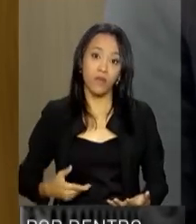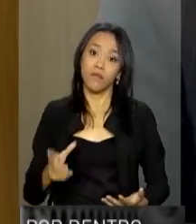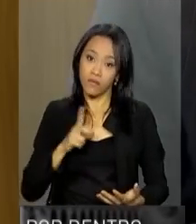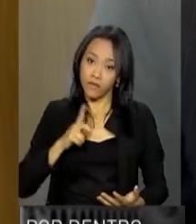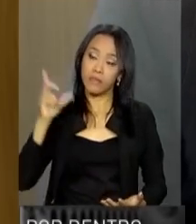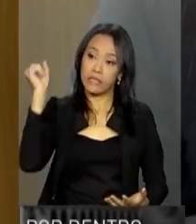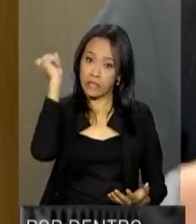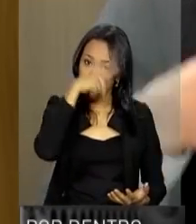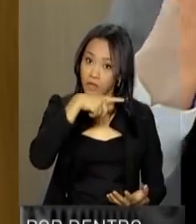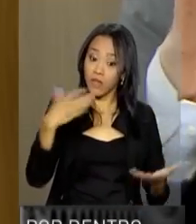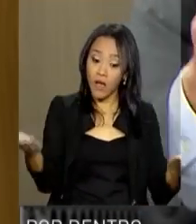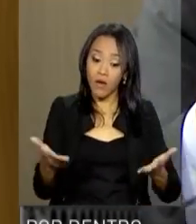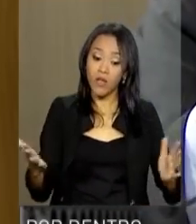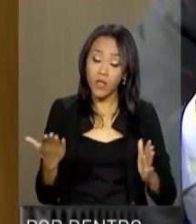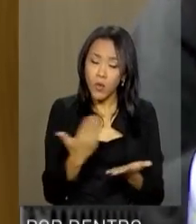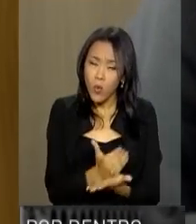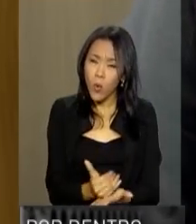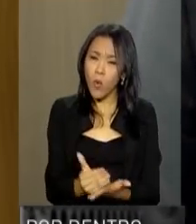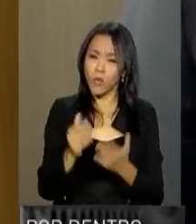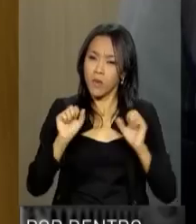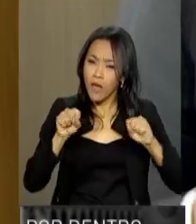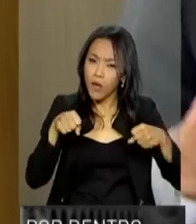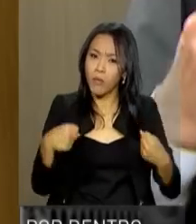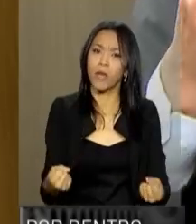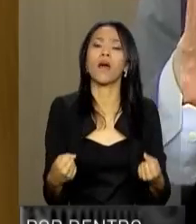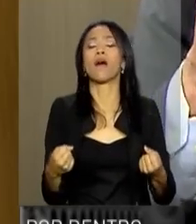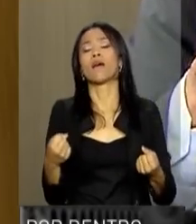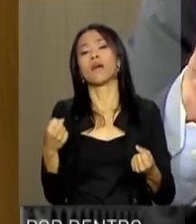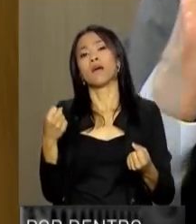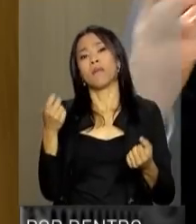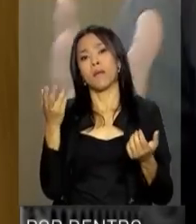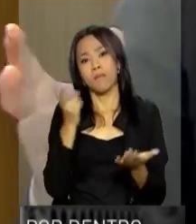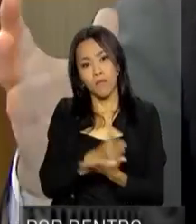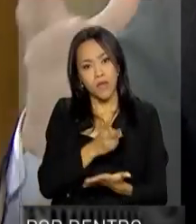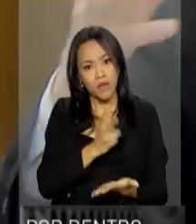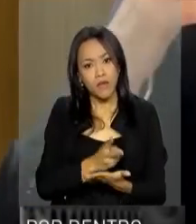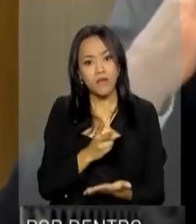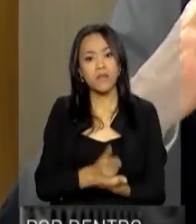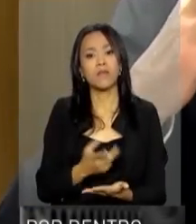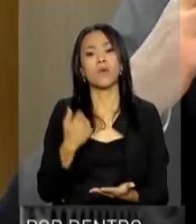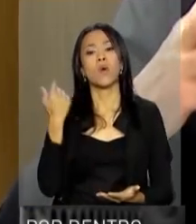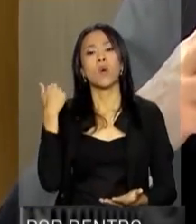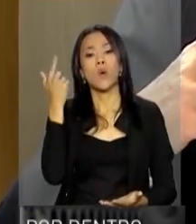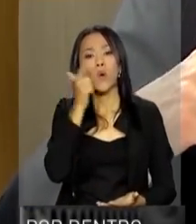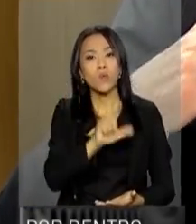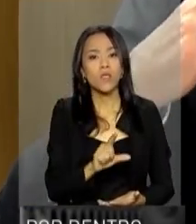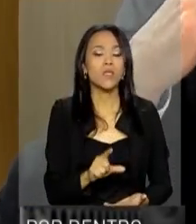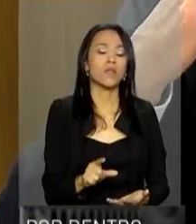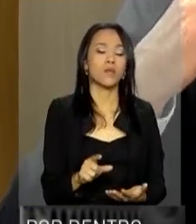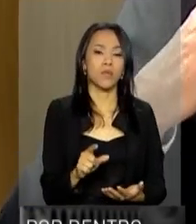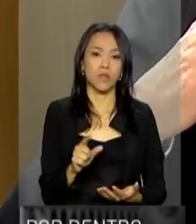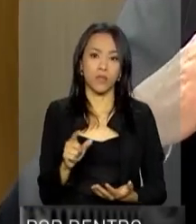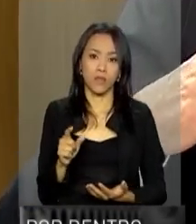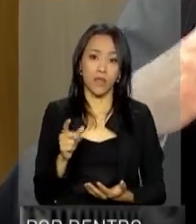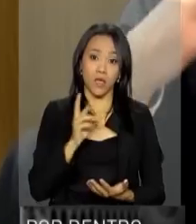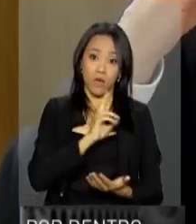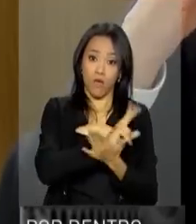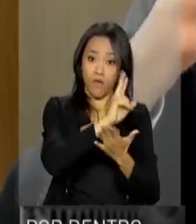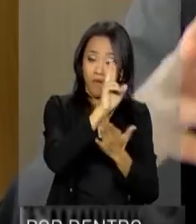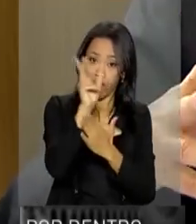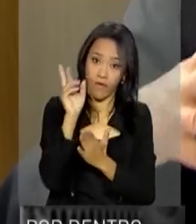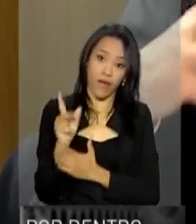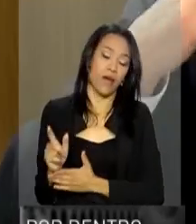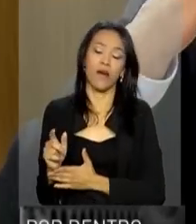começa a se recuperar mas mesmo assim eles acham nós fizemos um conseguimos articular junto com os as instituições federais